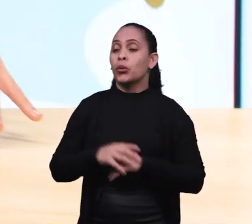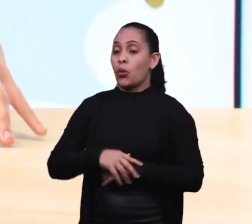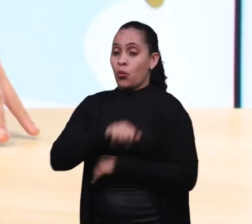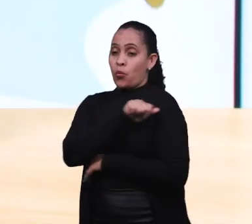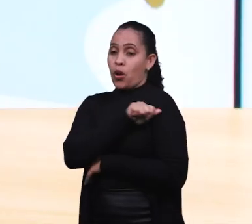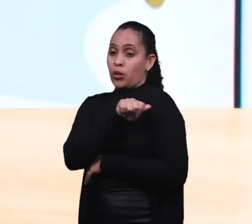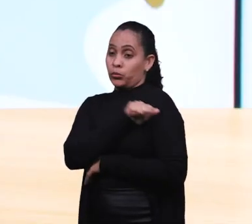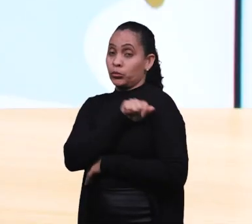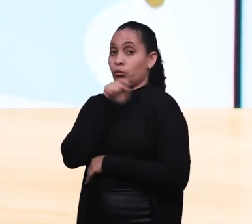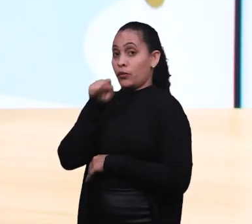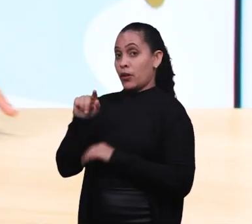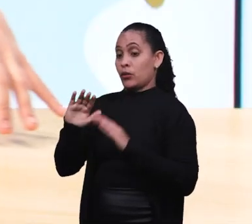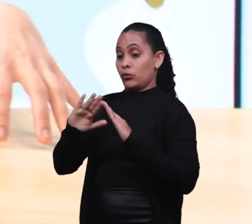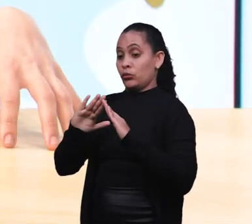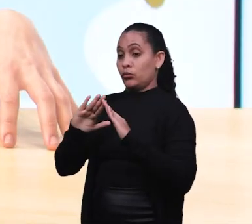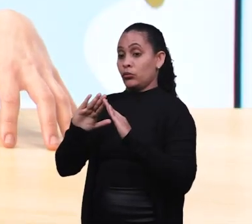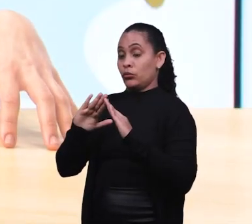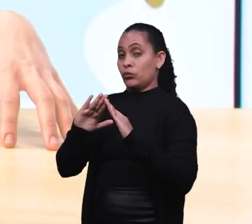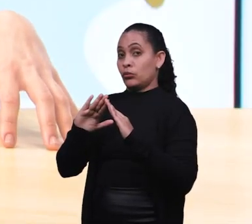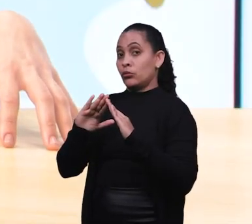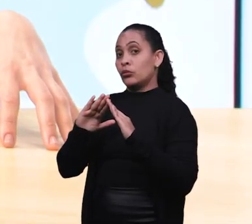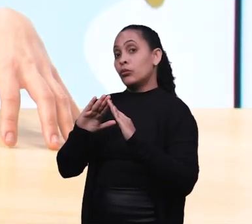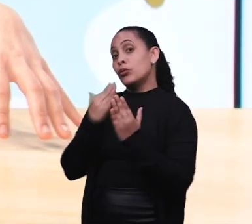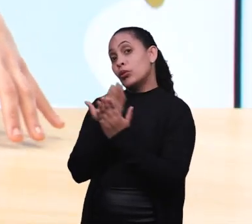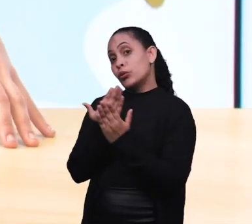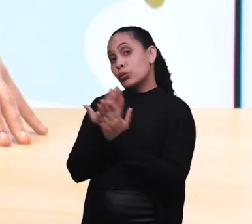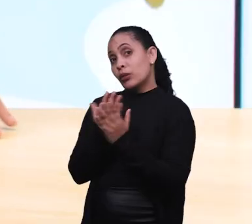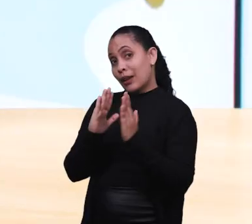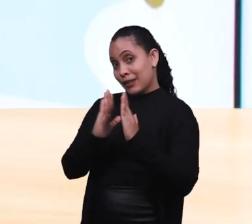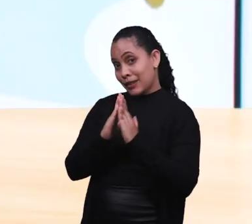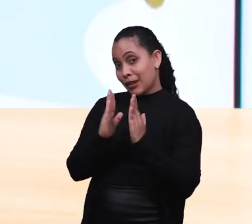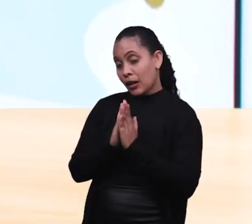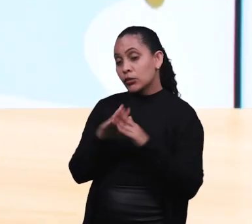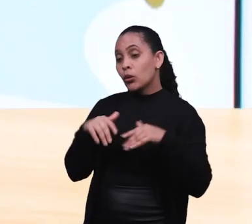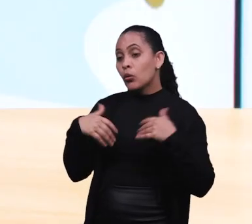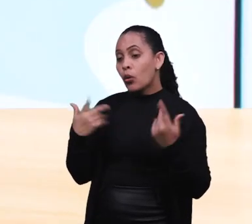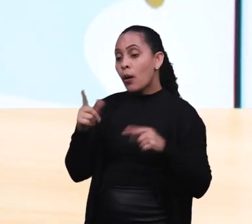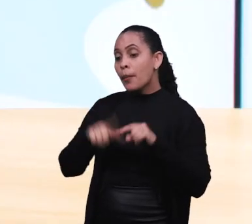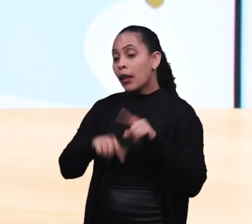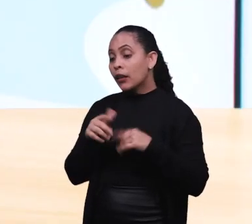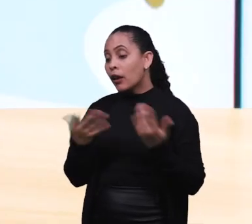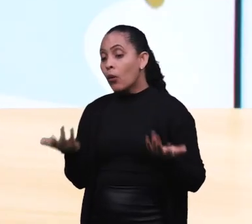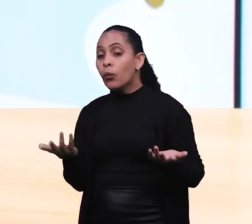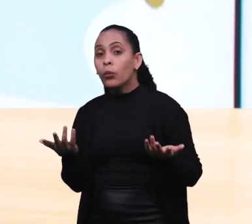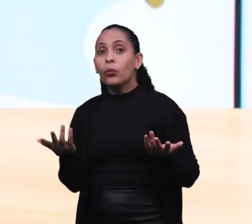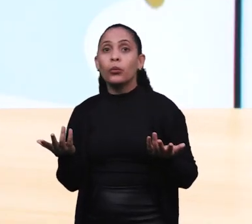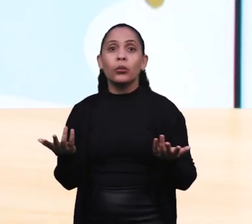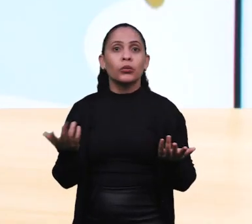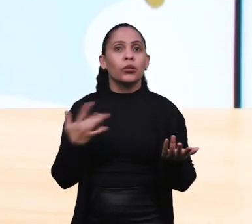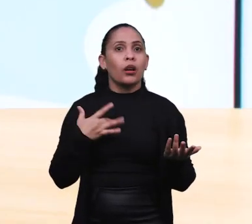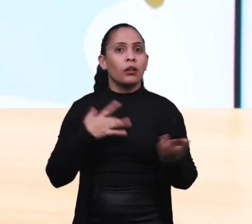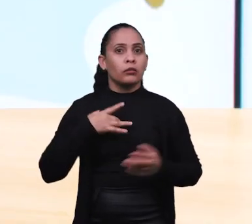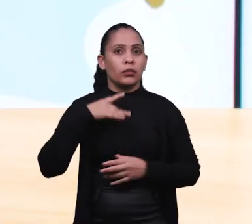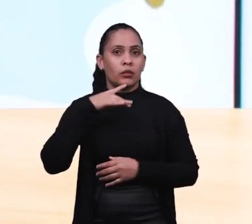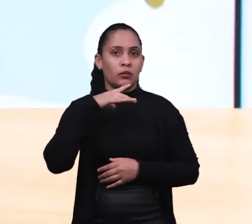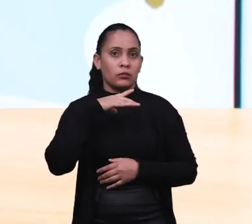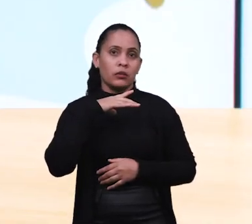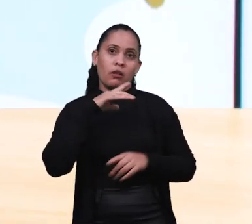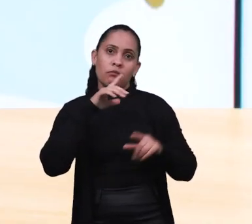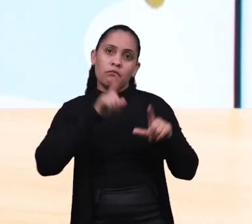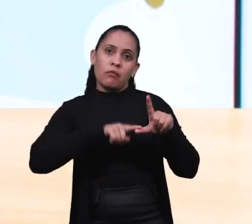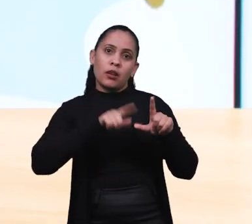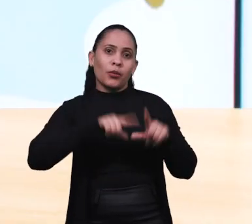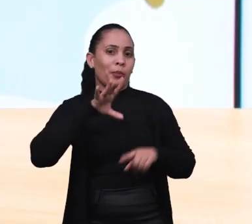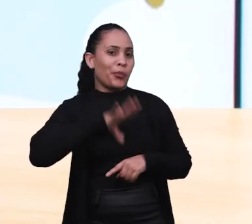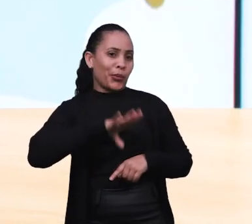em casa, o aluno surdo vai estudar em casa, qual é a língua que está o material dele? A maior parte está apenas na língua portuguesa, não